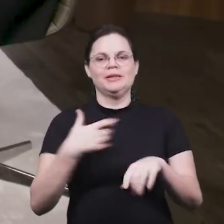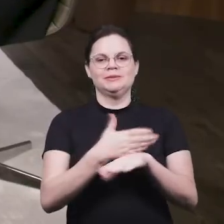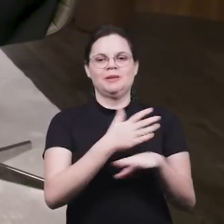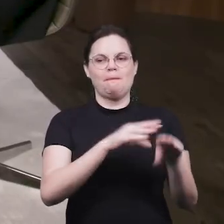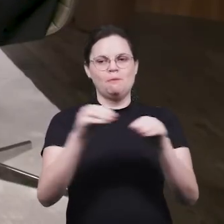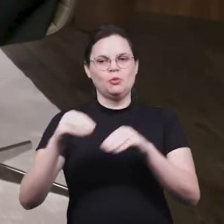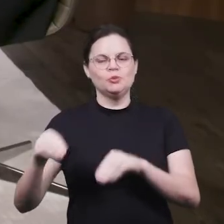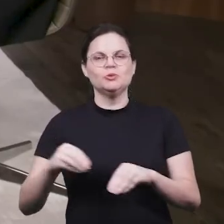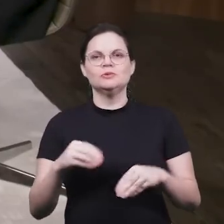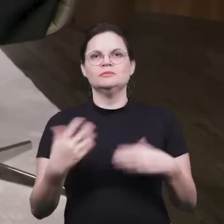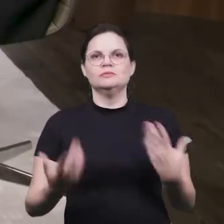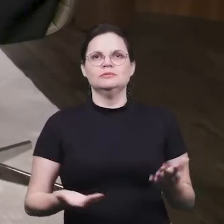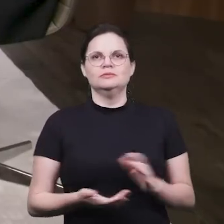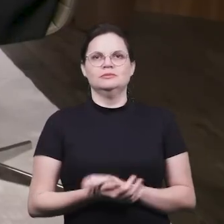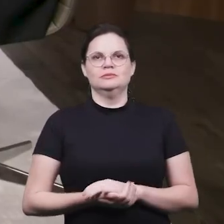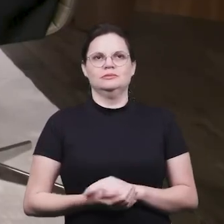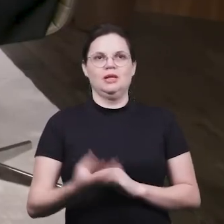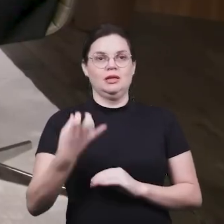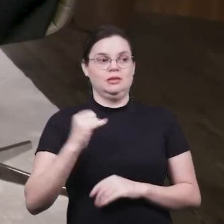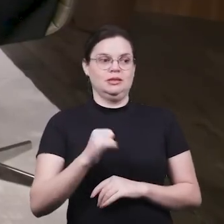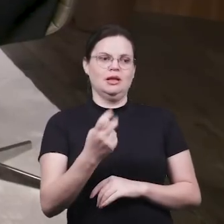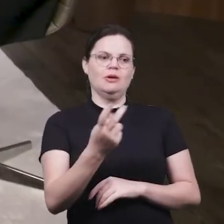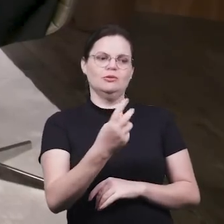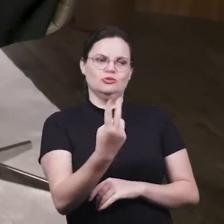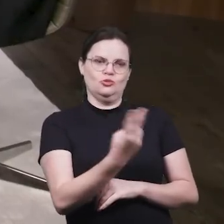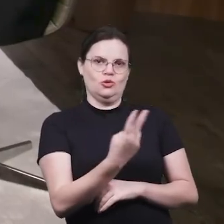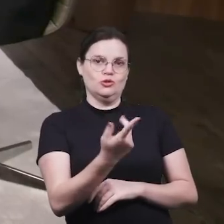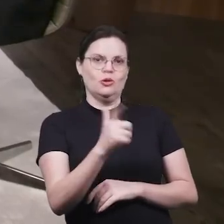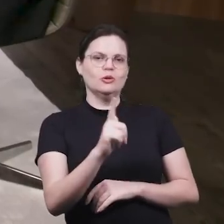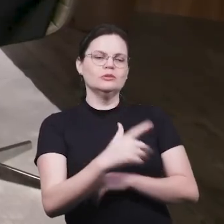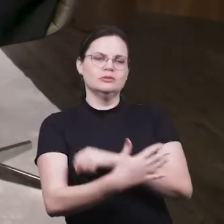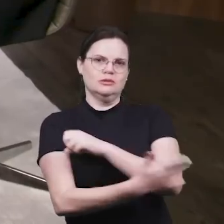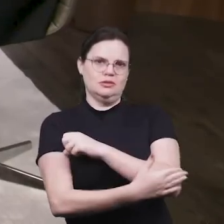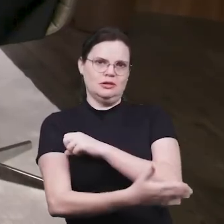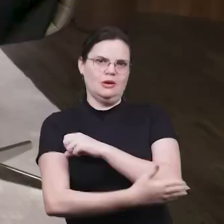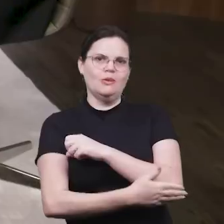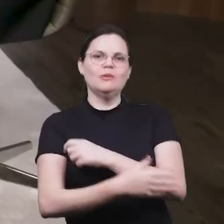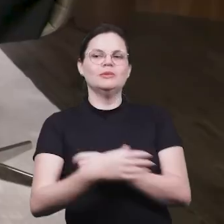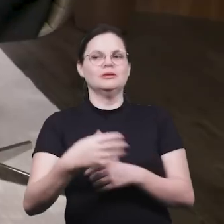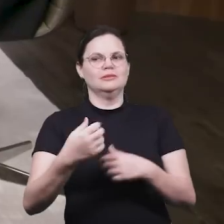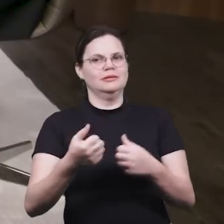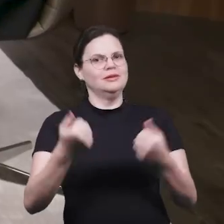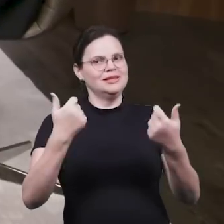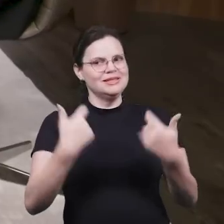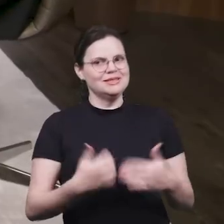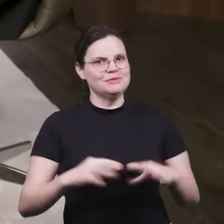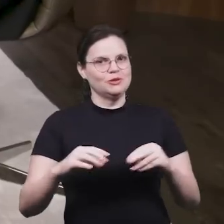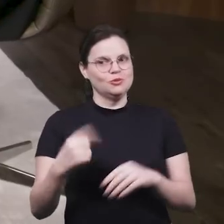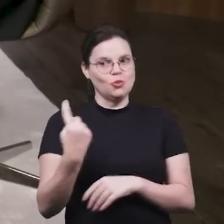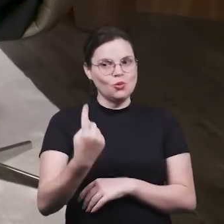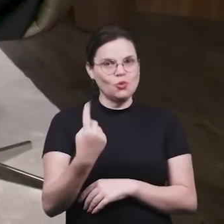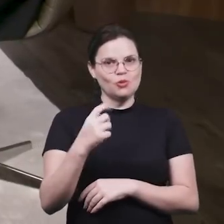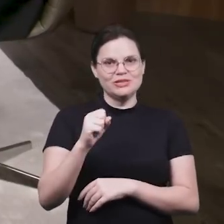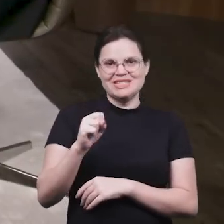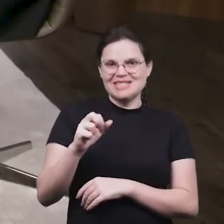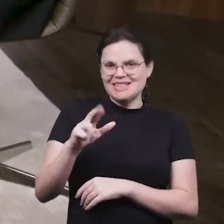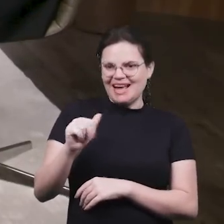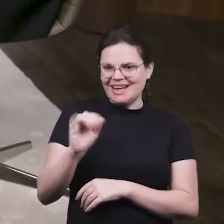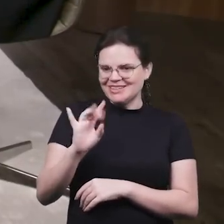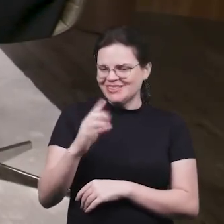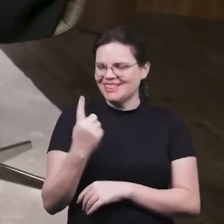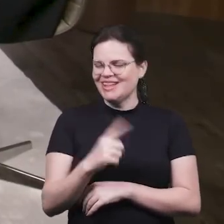lá? Senão eles vão ficar com ciúme, tá? Já pensou? Conta dos Não, eles não é só todos. Sarinha. Eles são super